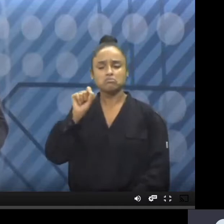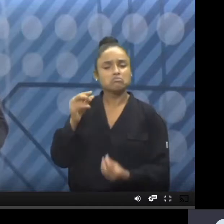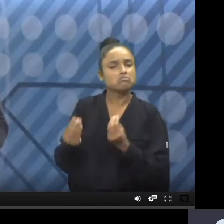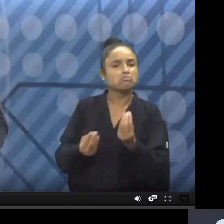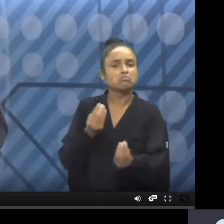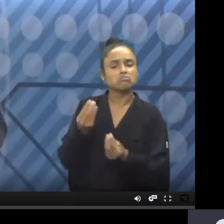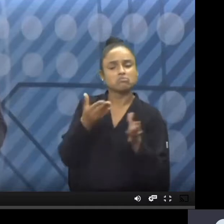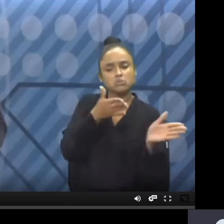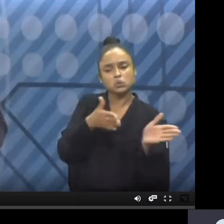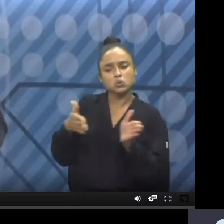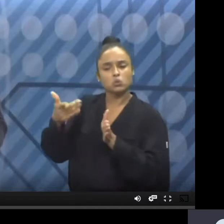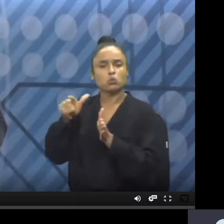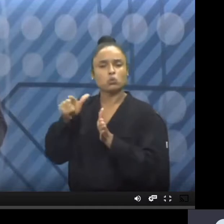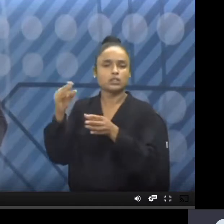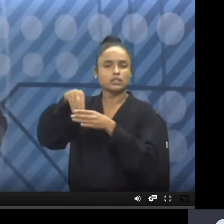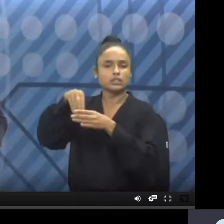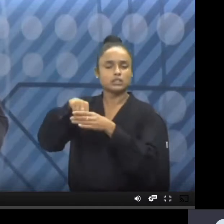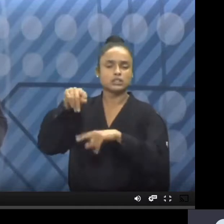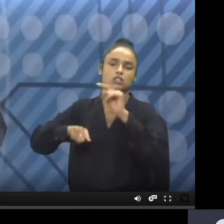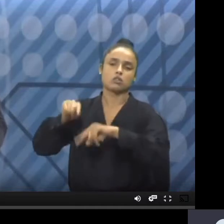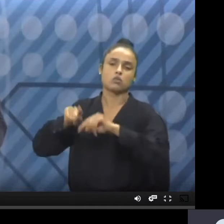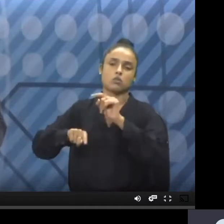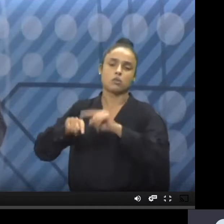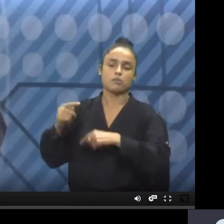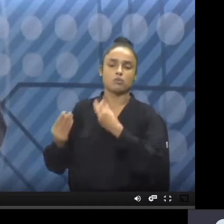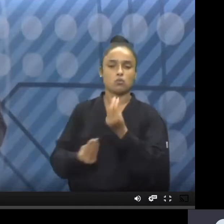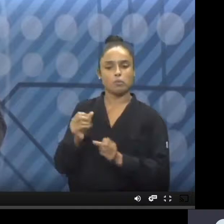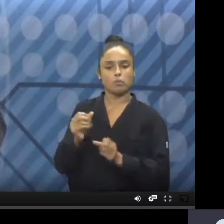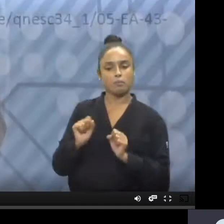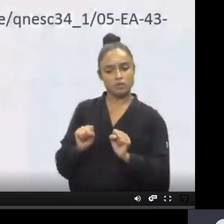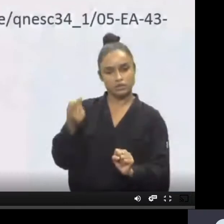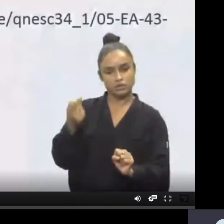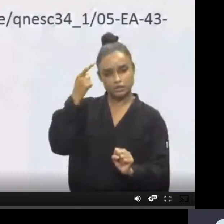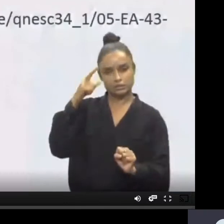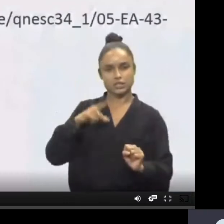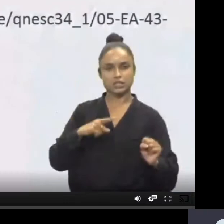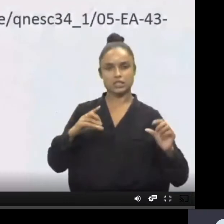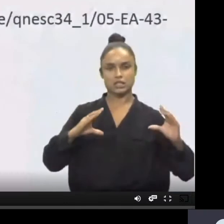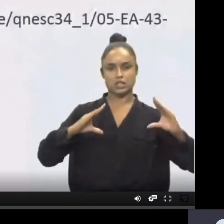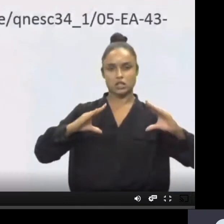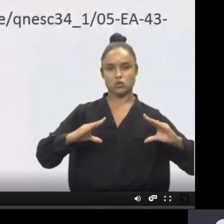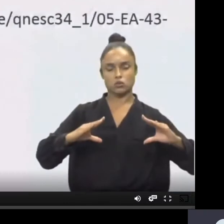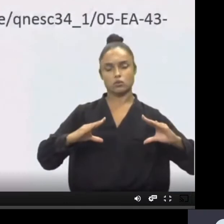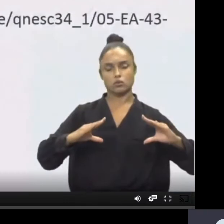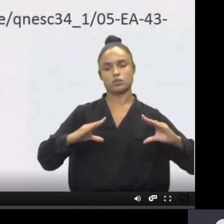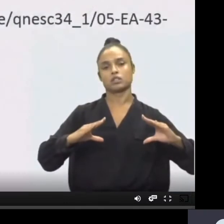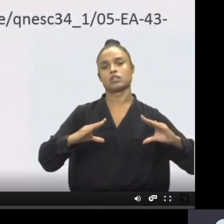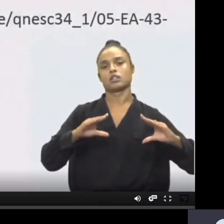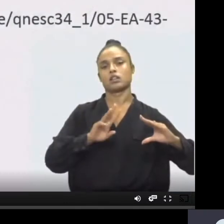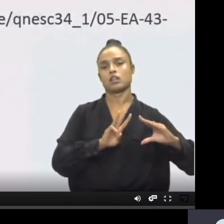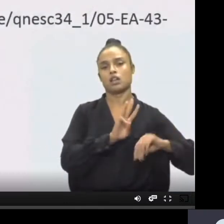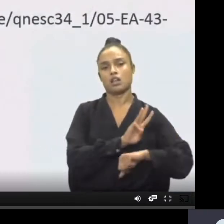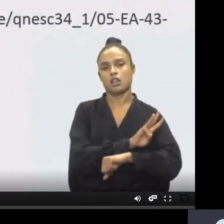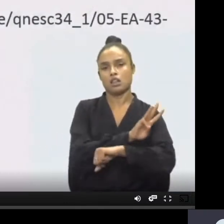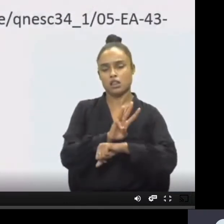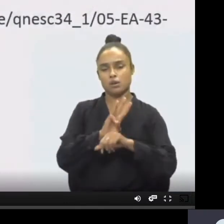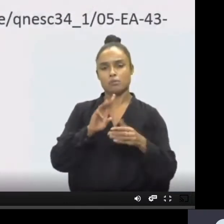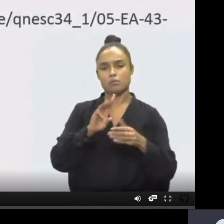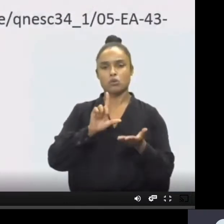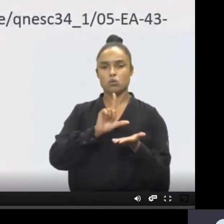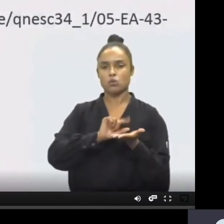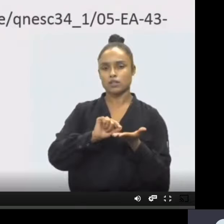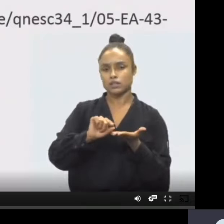que envolvam outros tipos de materiais? Então, nós temos lá o nosso link que disponibiliza esse material. Nesse artigo ele vai